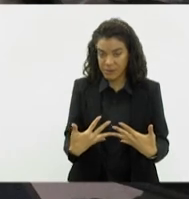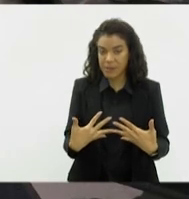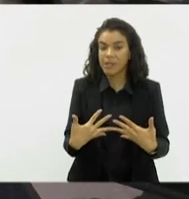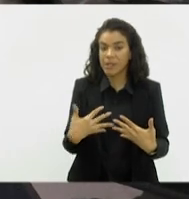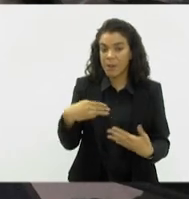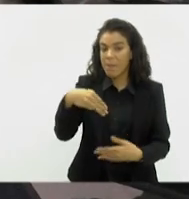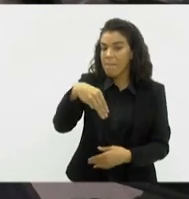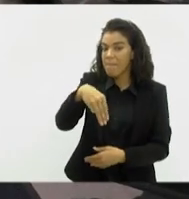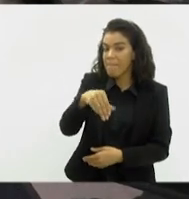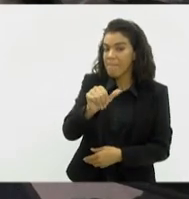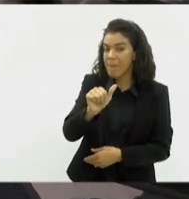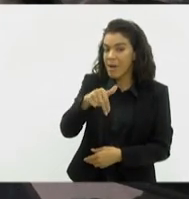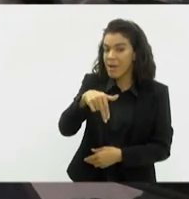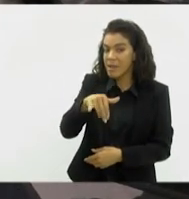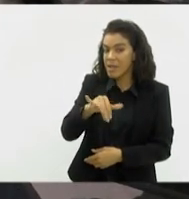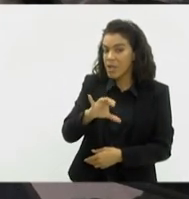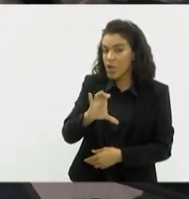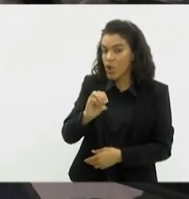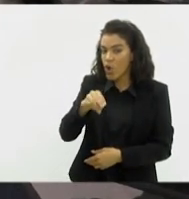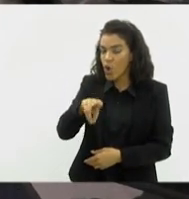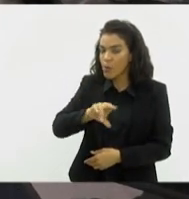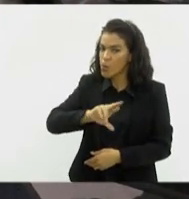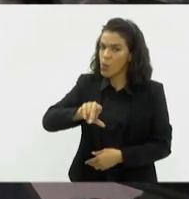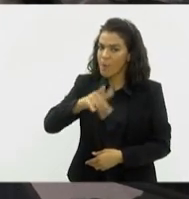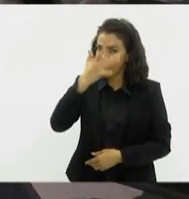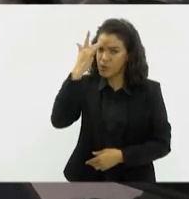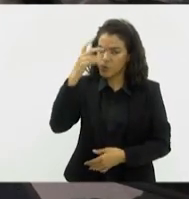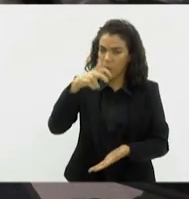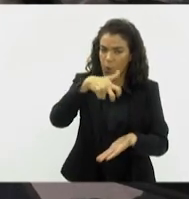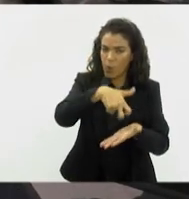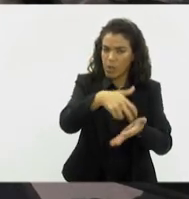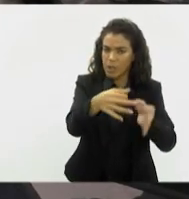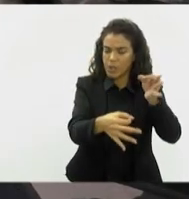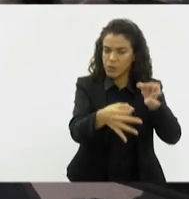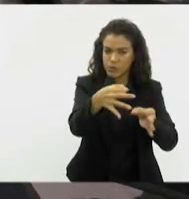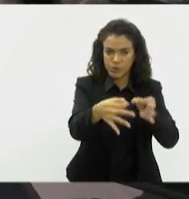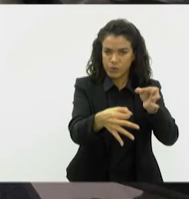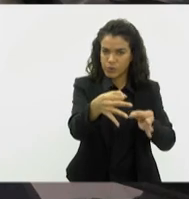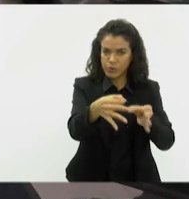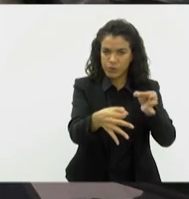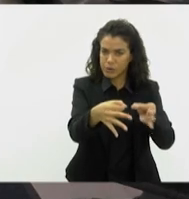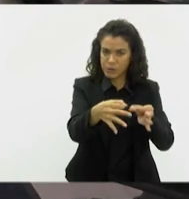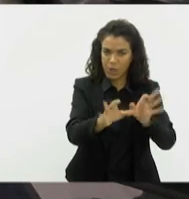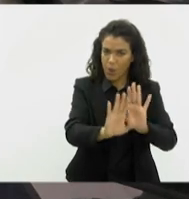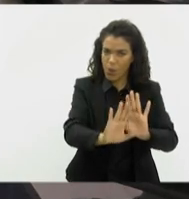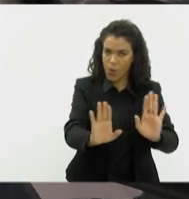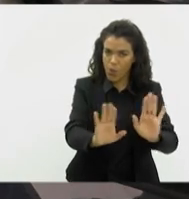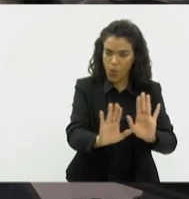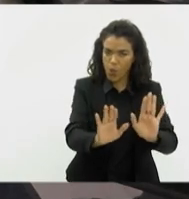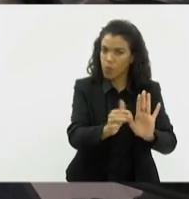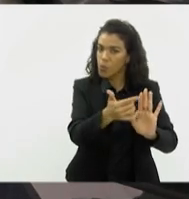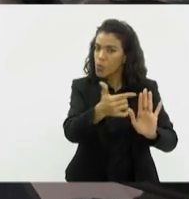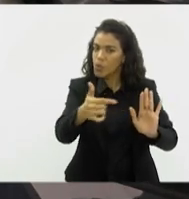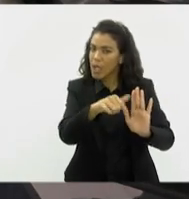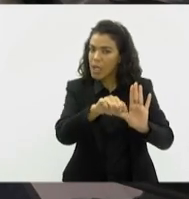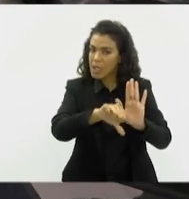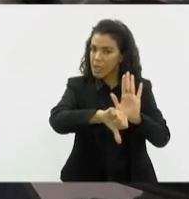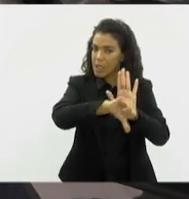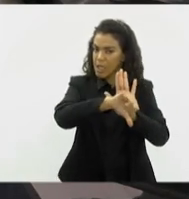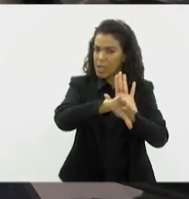manicômio para não apenados, para não condenados, para pessoas que não cometeram nenhum tipo de